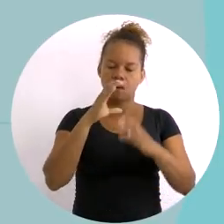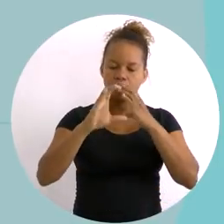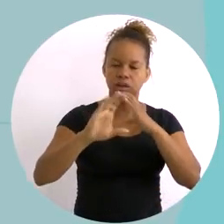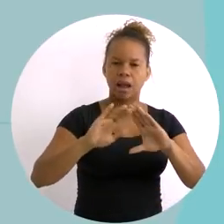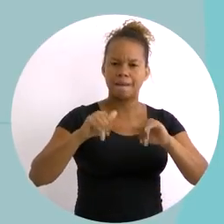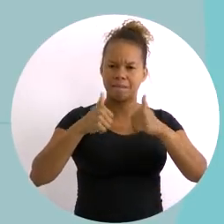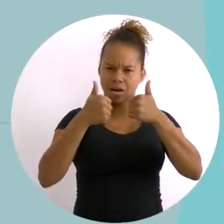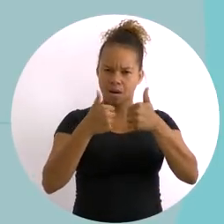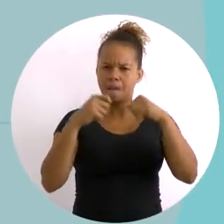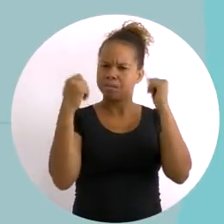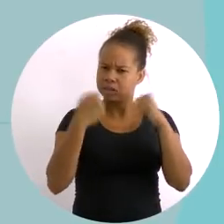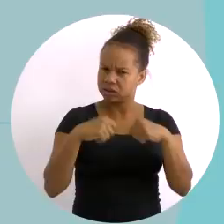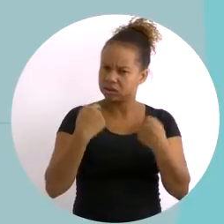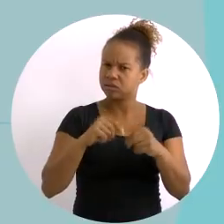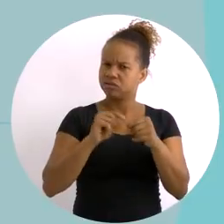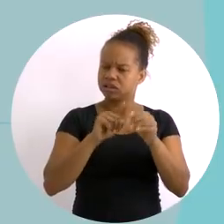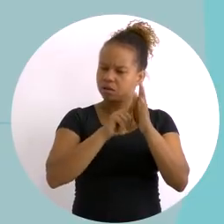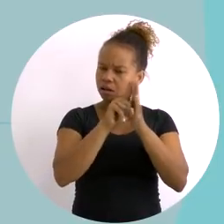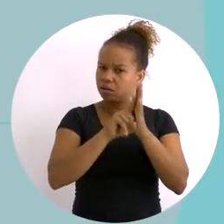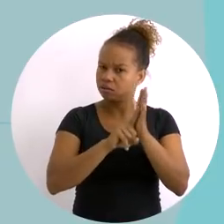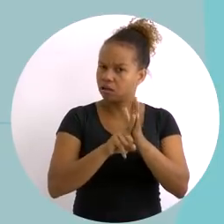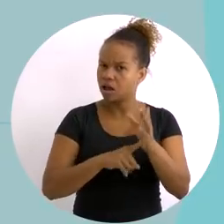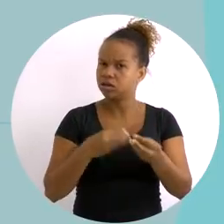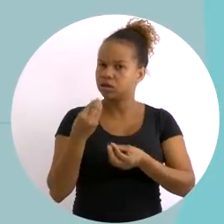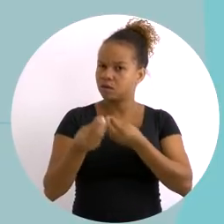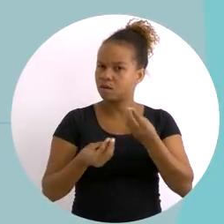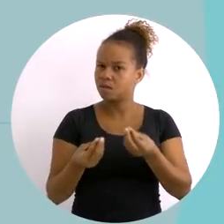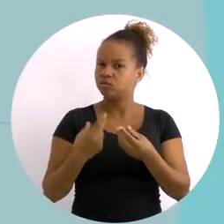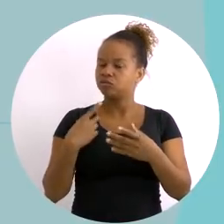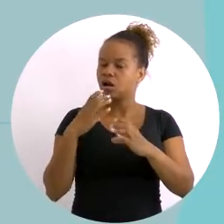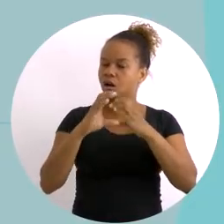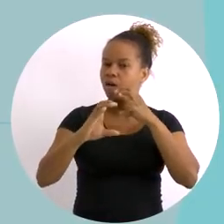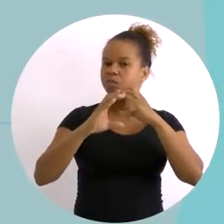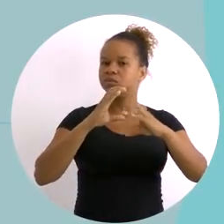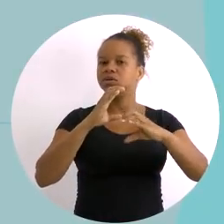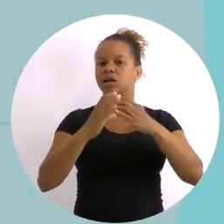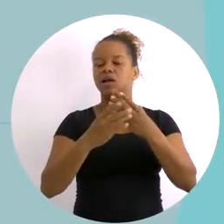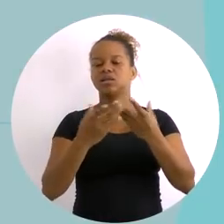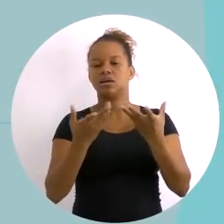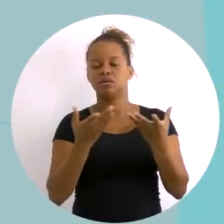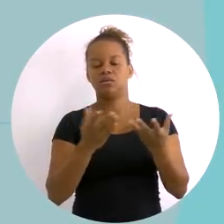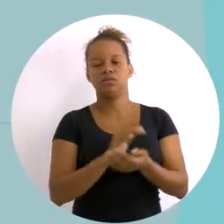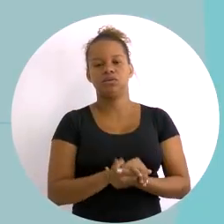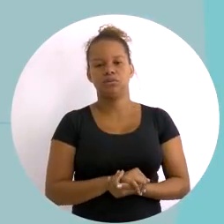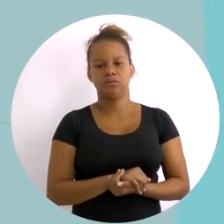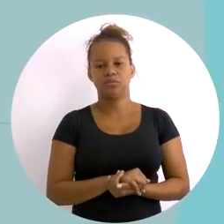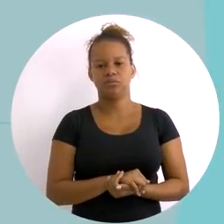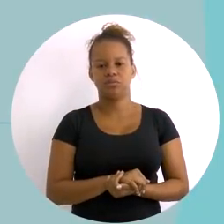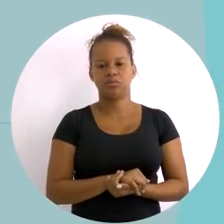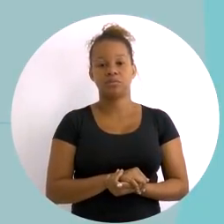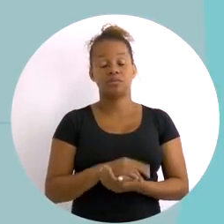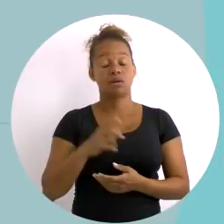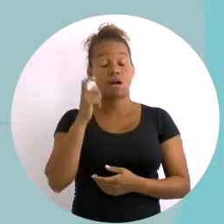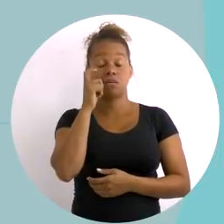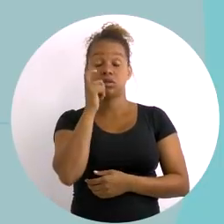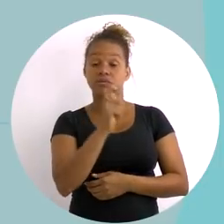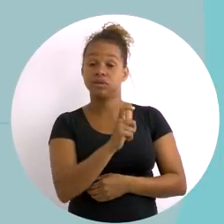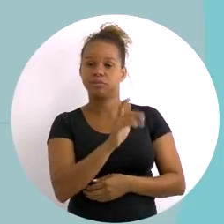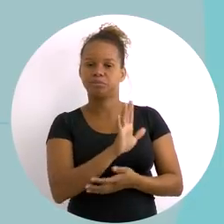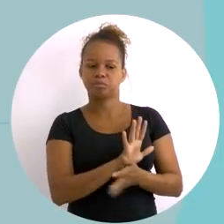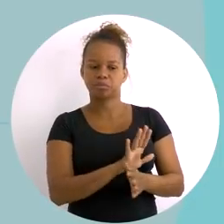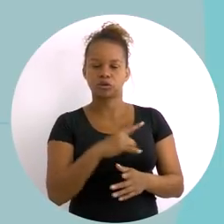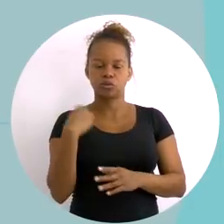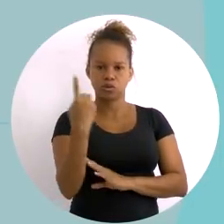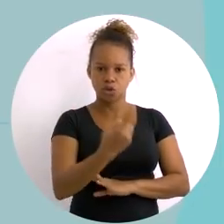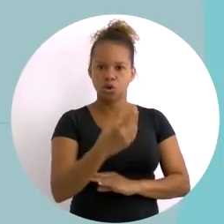melhor, precisam fazer uma análise de como está essa comunicação através dos meios eletrônicos. Uma observação,